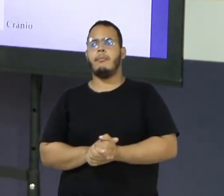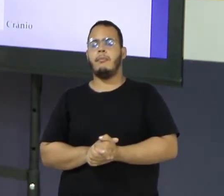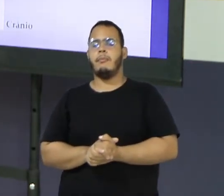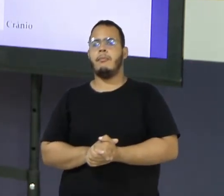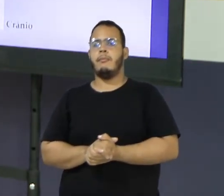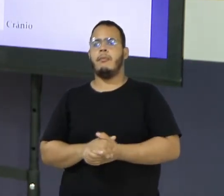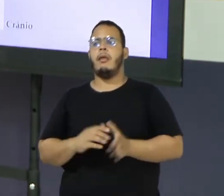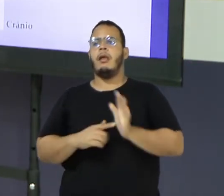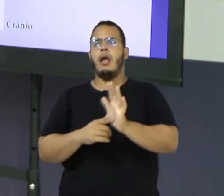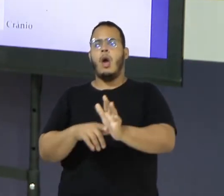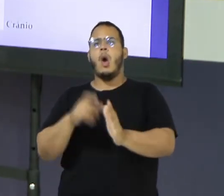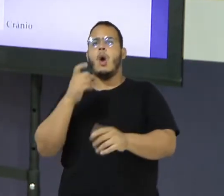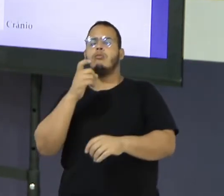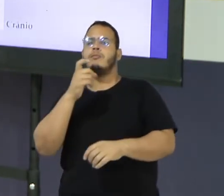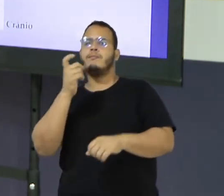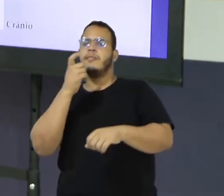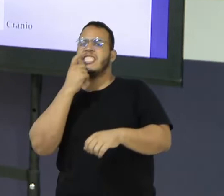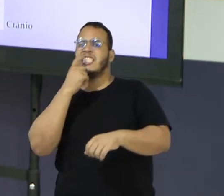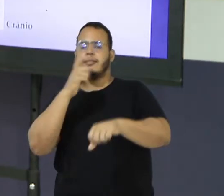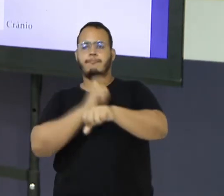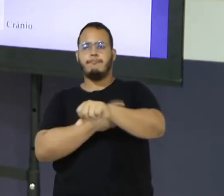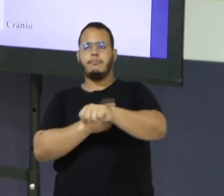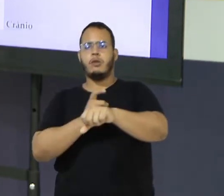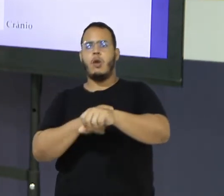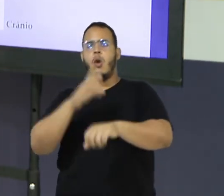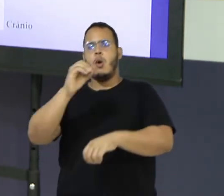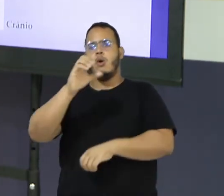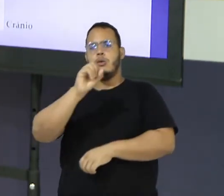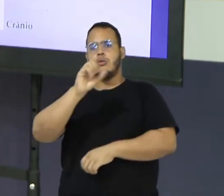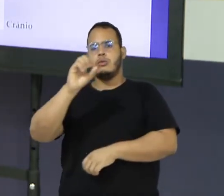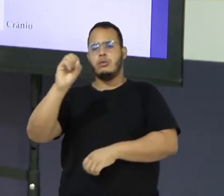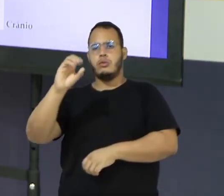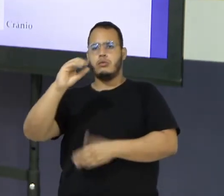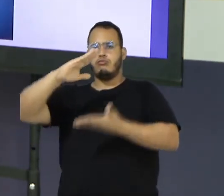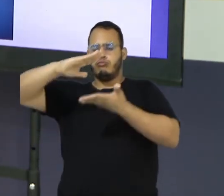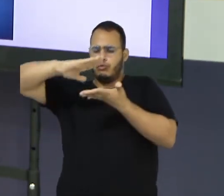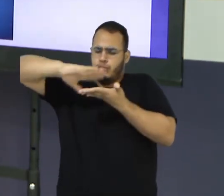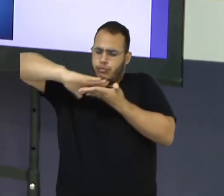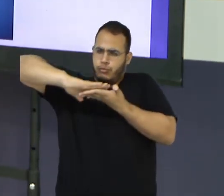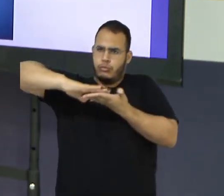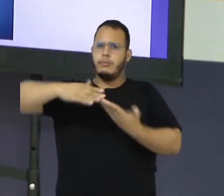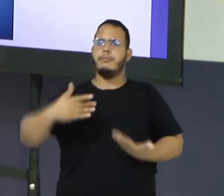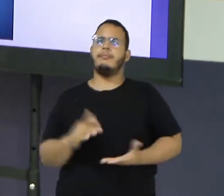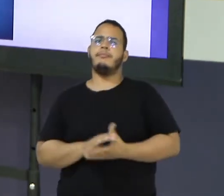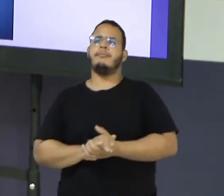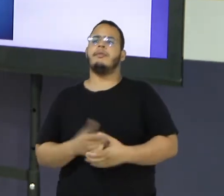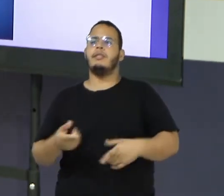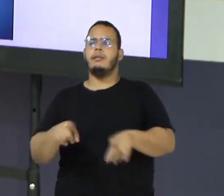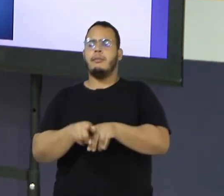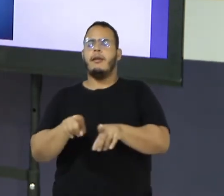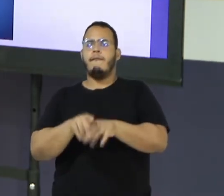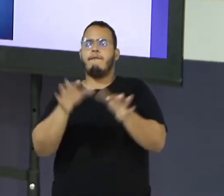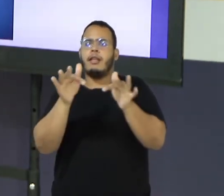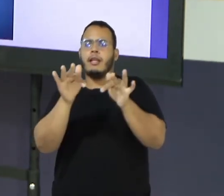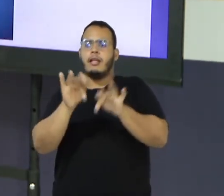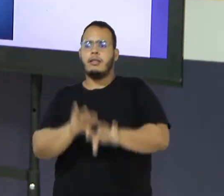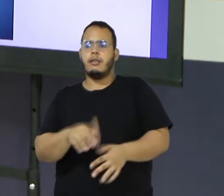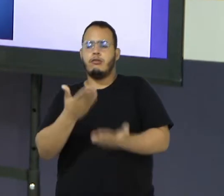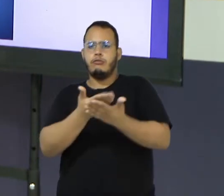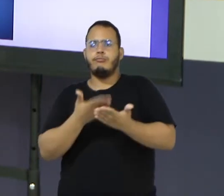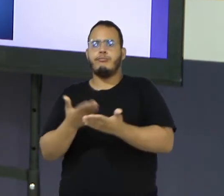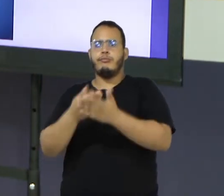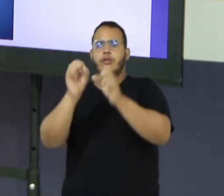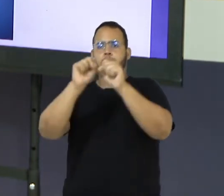ossos chamados ossos chatos, porque eles são ossos mais fininhos, né? São menos espessos. E aí, para finalizar aqui nosso estudo